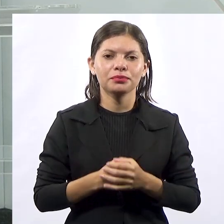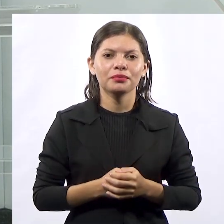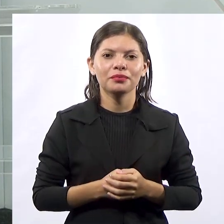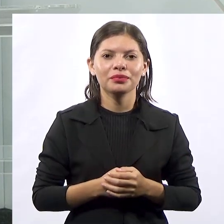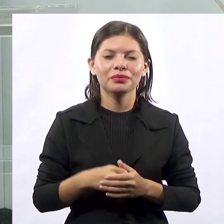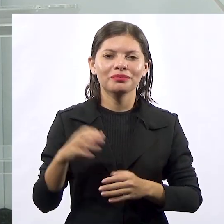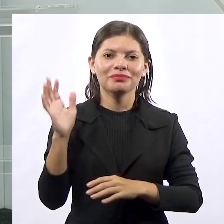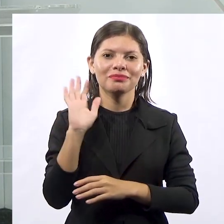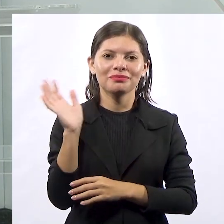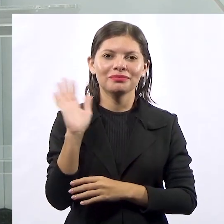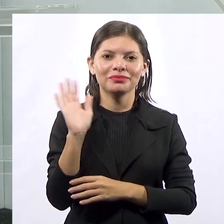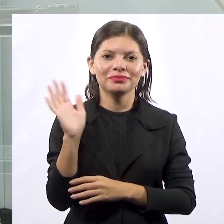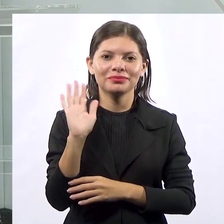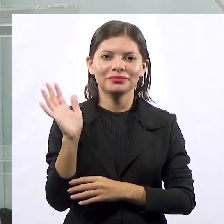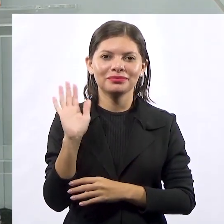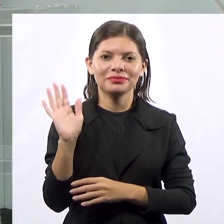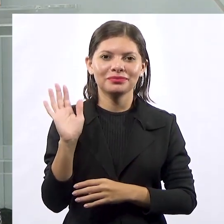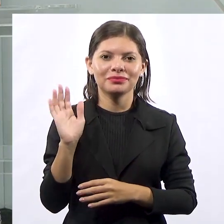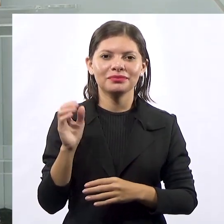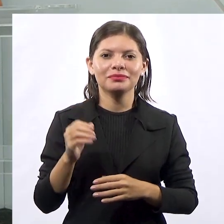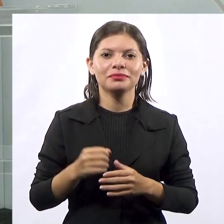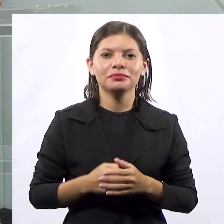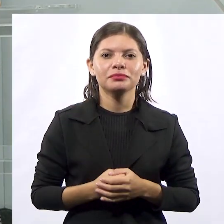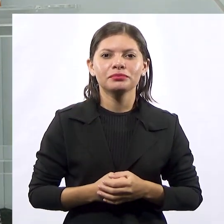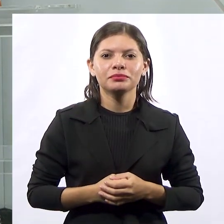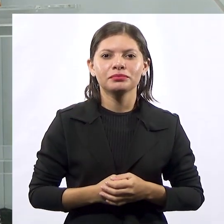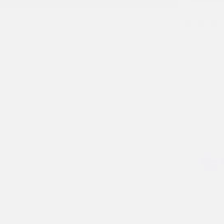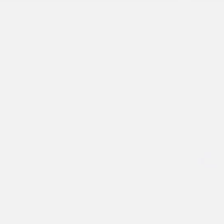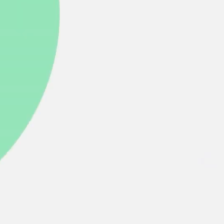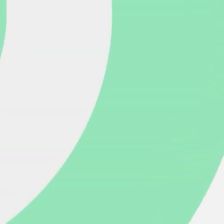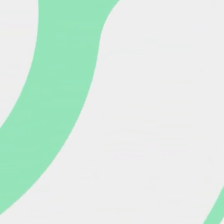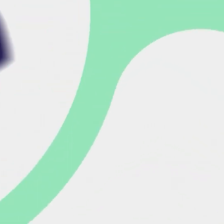certo? E eu vejo vocês na próxima aula. Até lá!